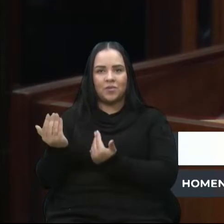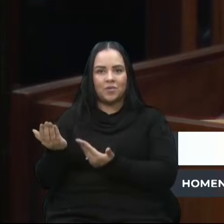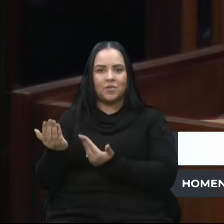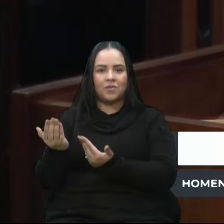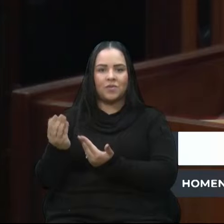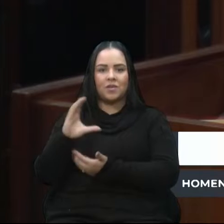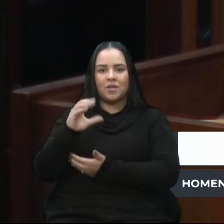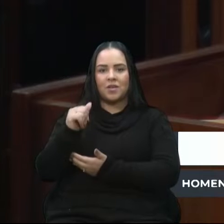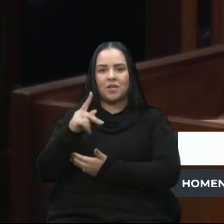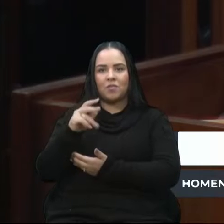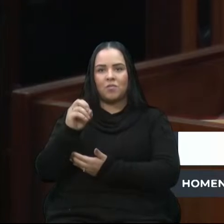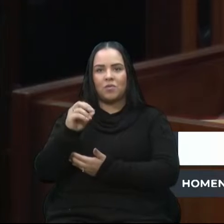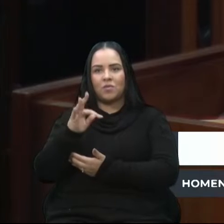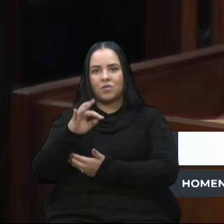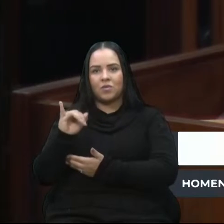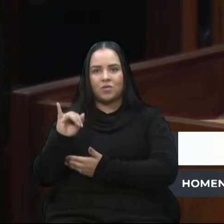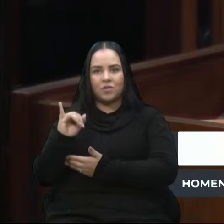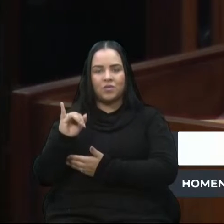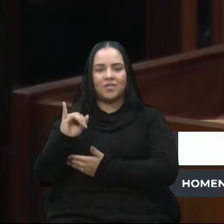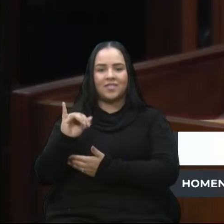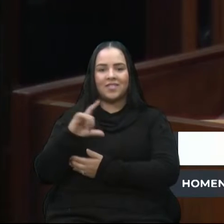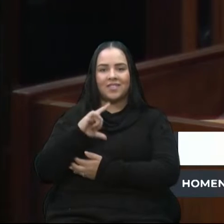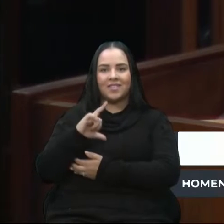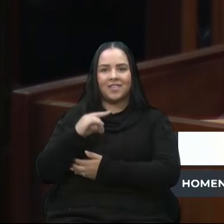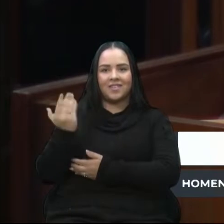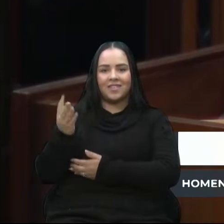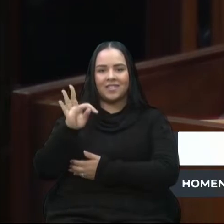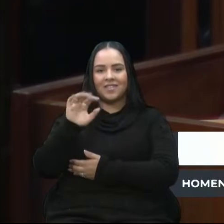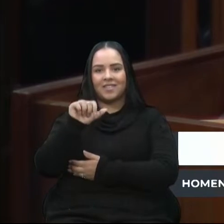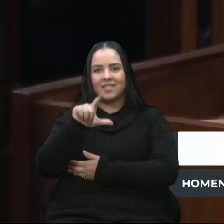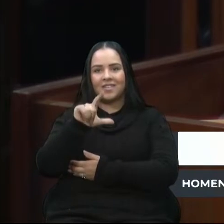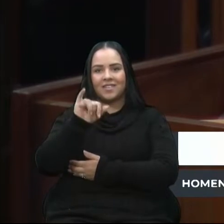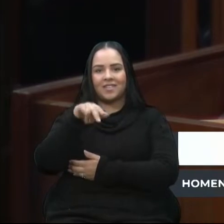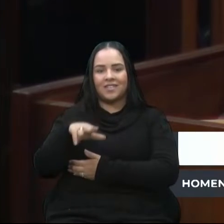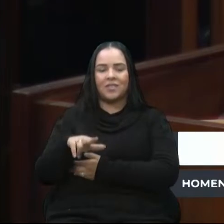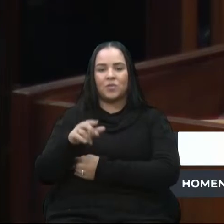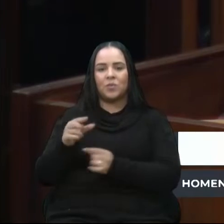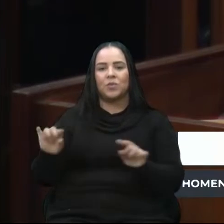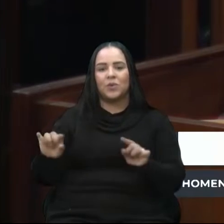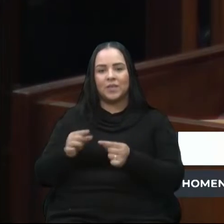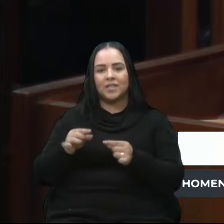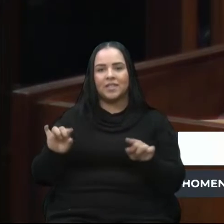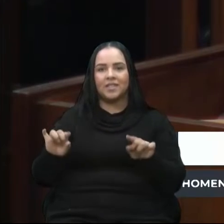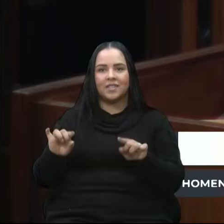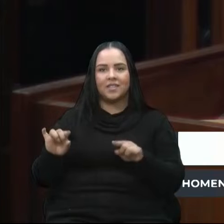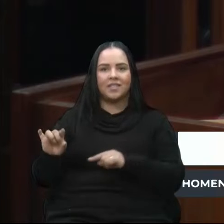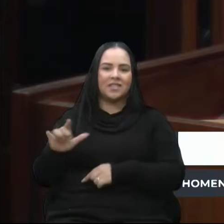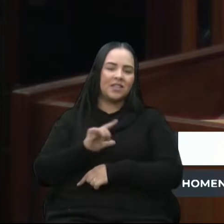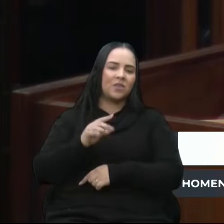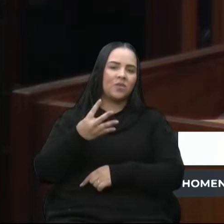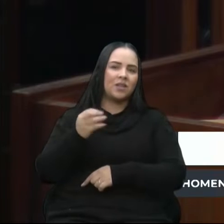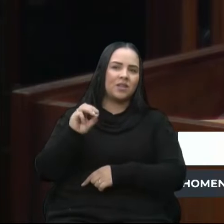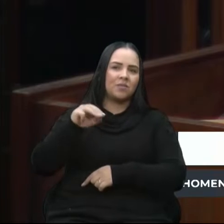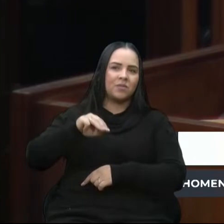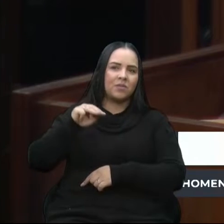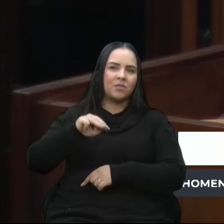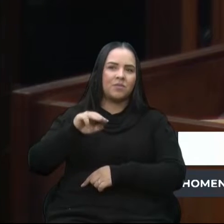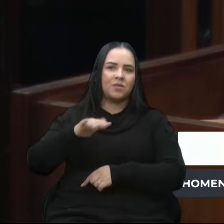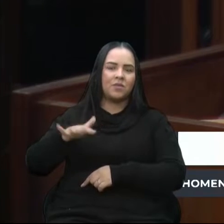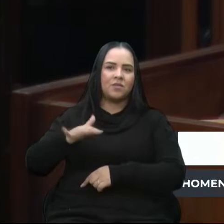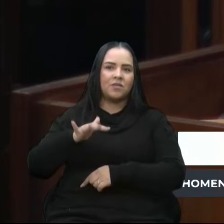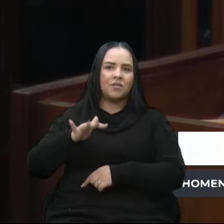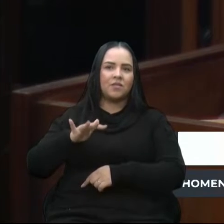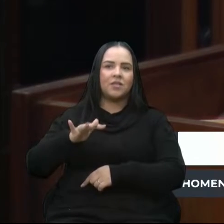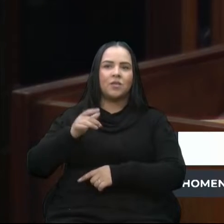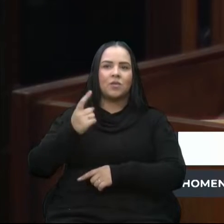Rosso, Chapeuzinho Vermelho, em italiano, musical. Ele tem uns 40 minutos, estreou faz um